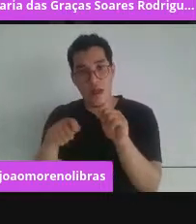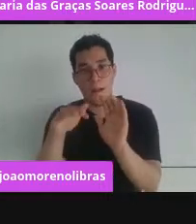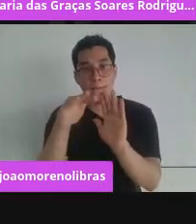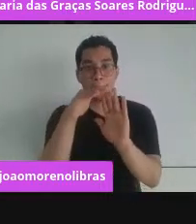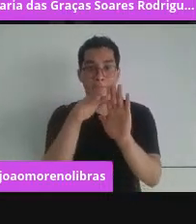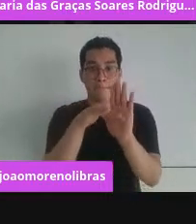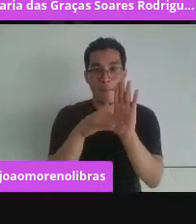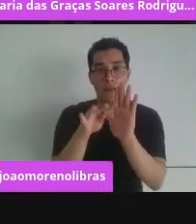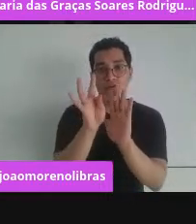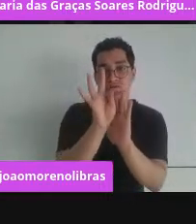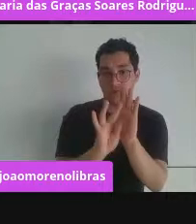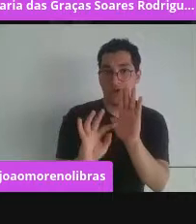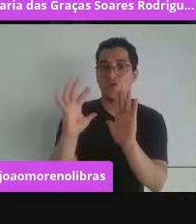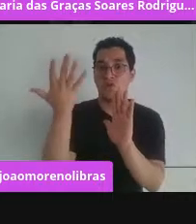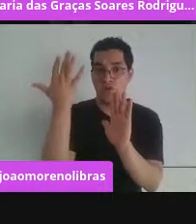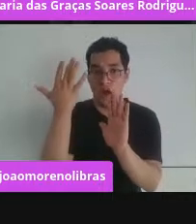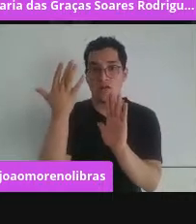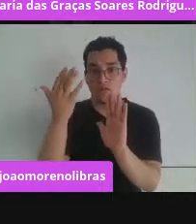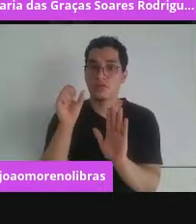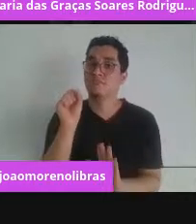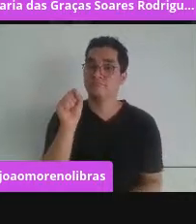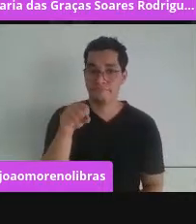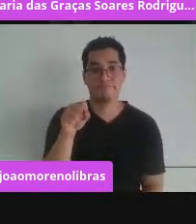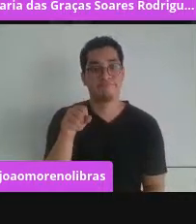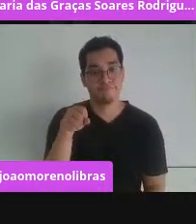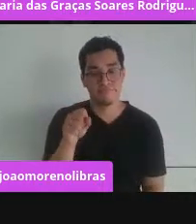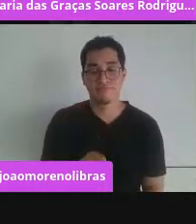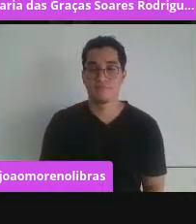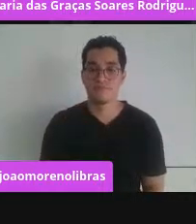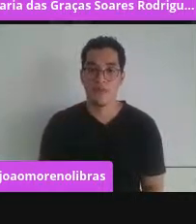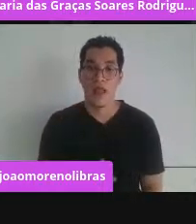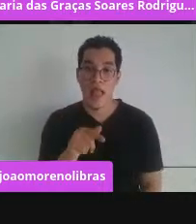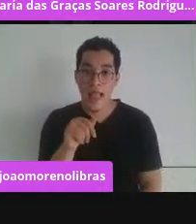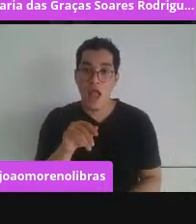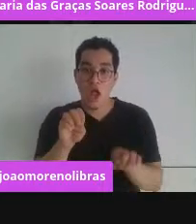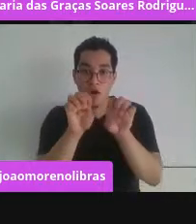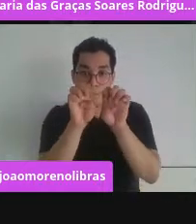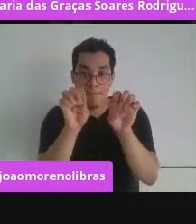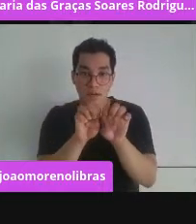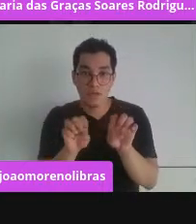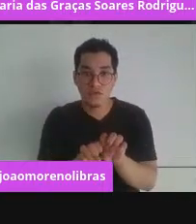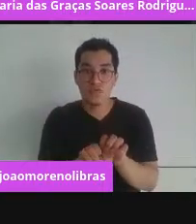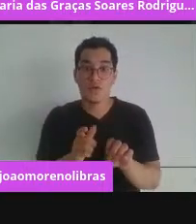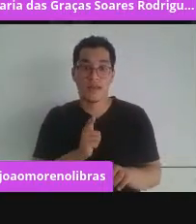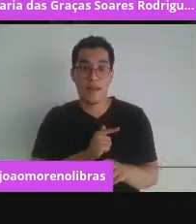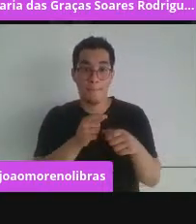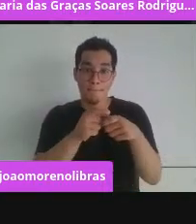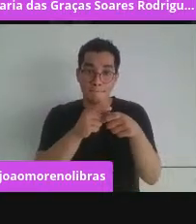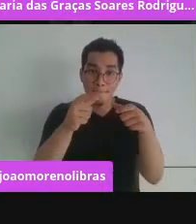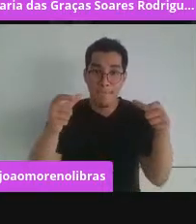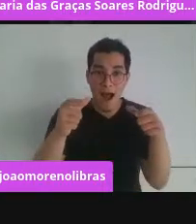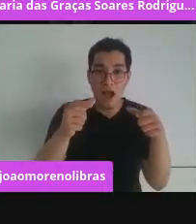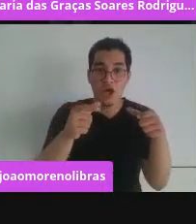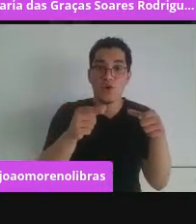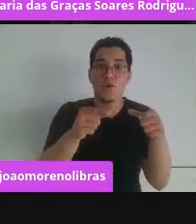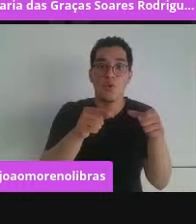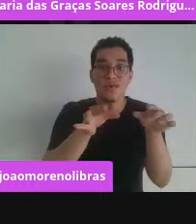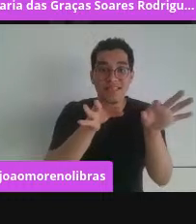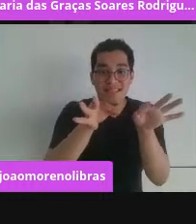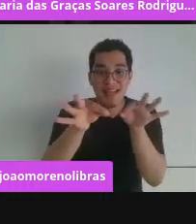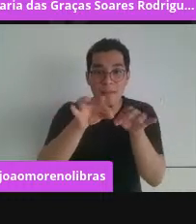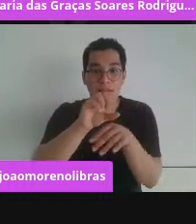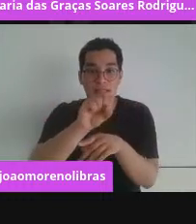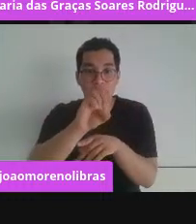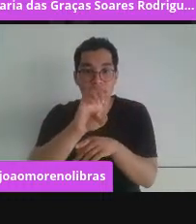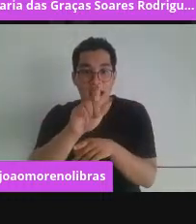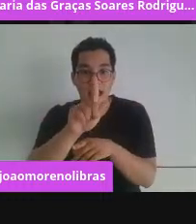ocasional. Essa operação de estruturação se apoia, de um lado, na macrosegmentação e, por outro lado, em